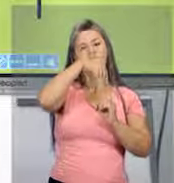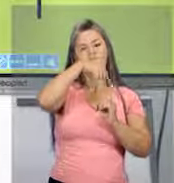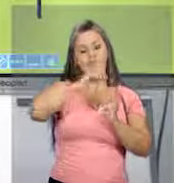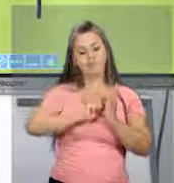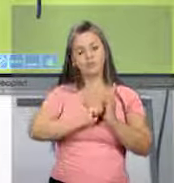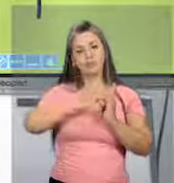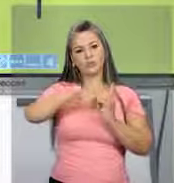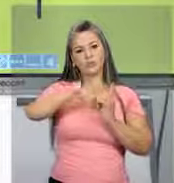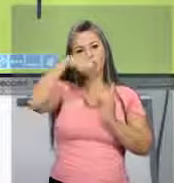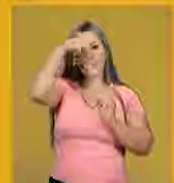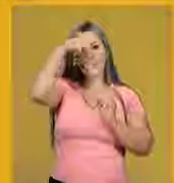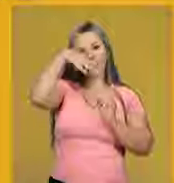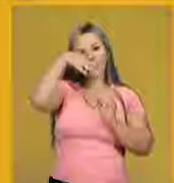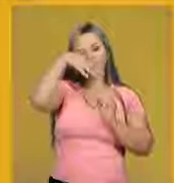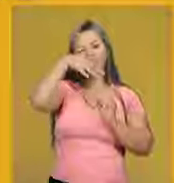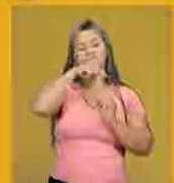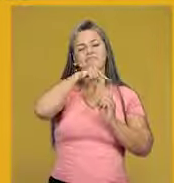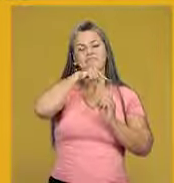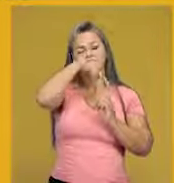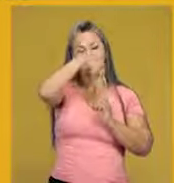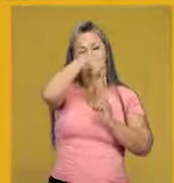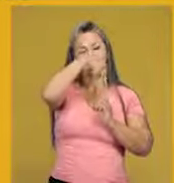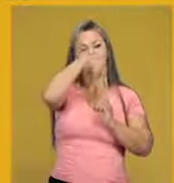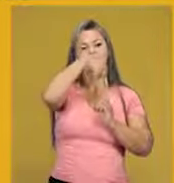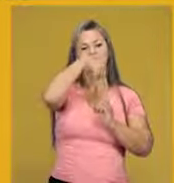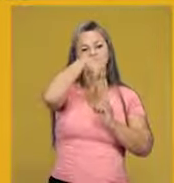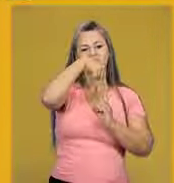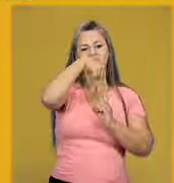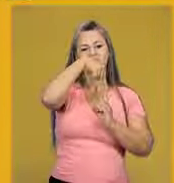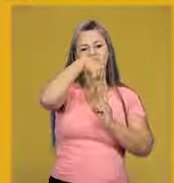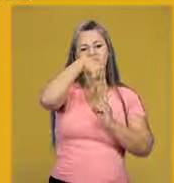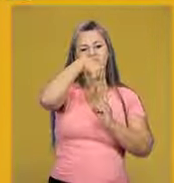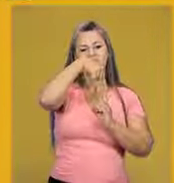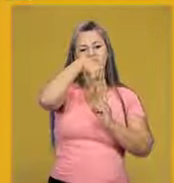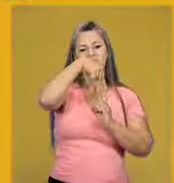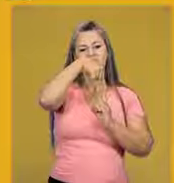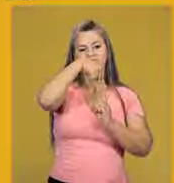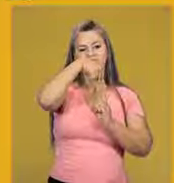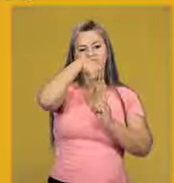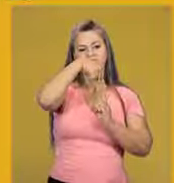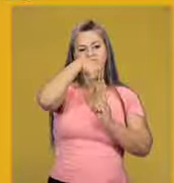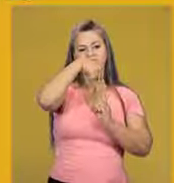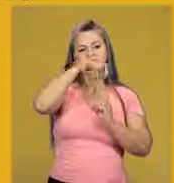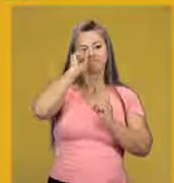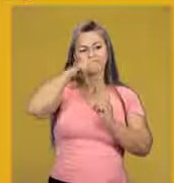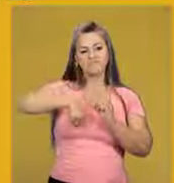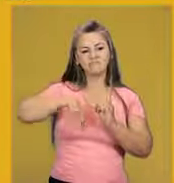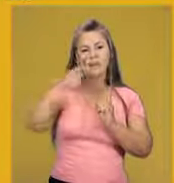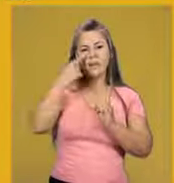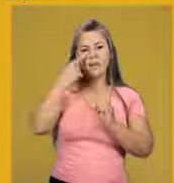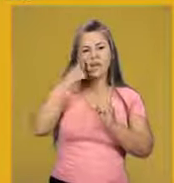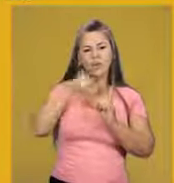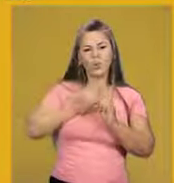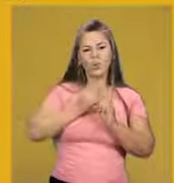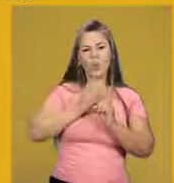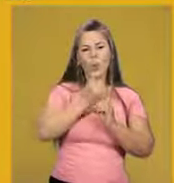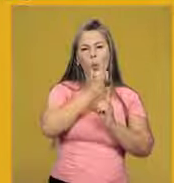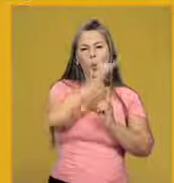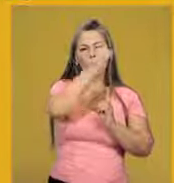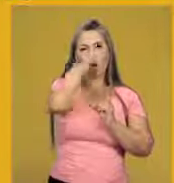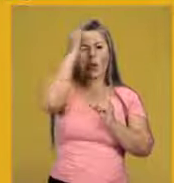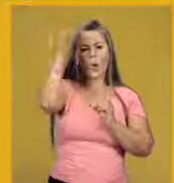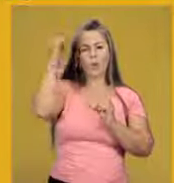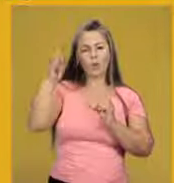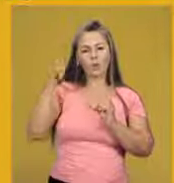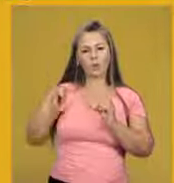interruptora fechada. Com o circuito fechado ou com parte do circuito fechado, é possível que uma